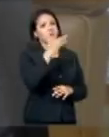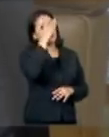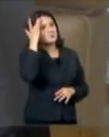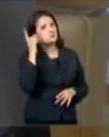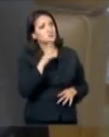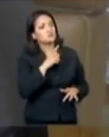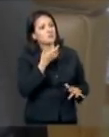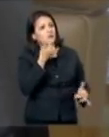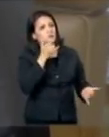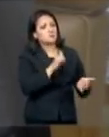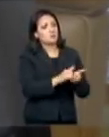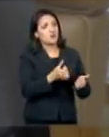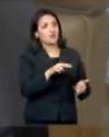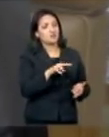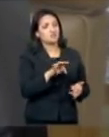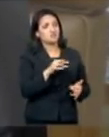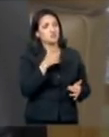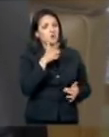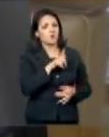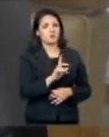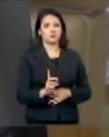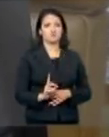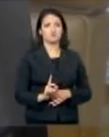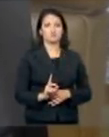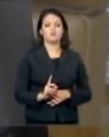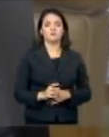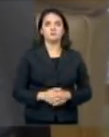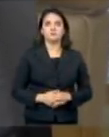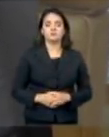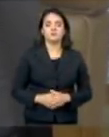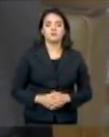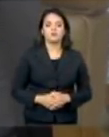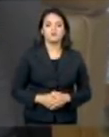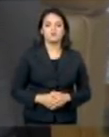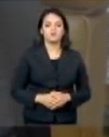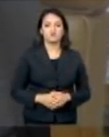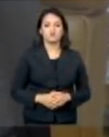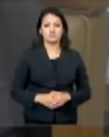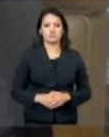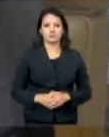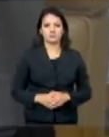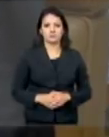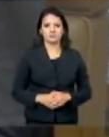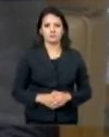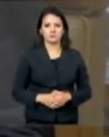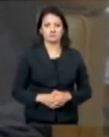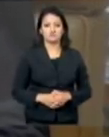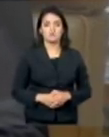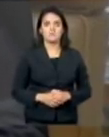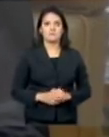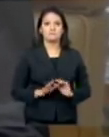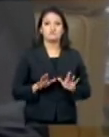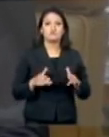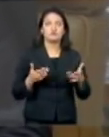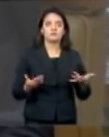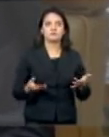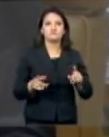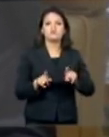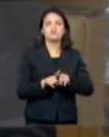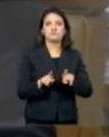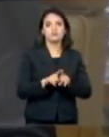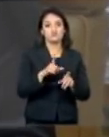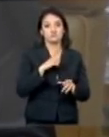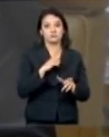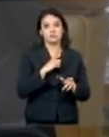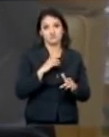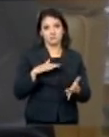súmula de iniciativa no total da comissão de anistia não incidindo portanto a ressalva inscrita na parte